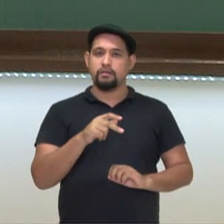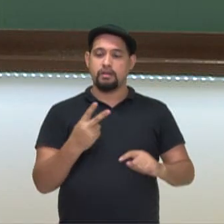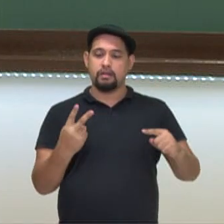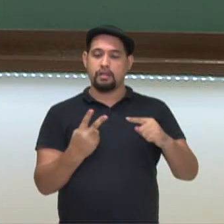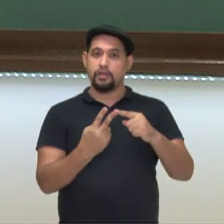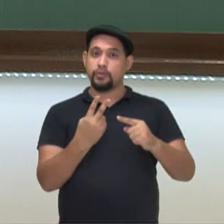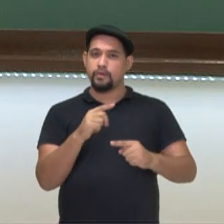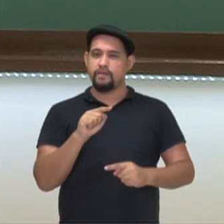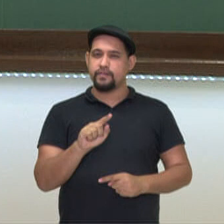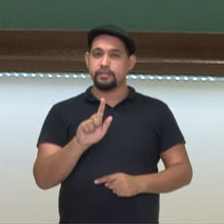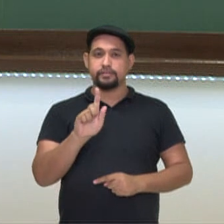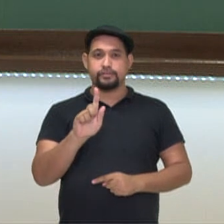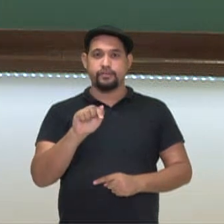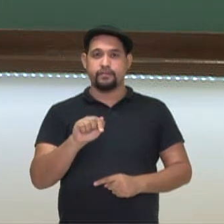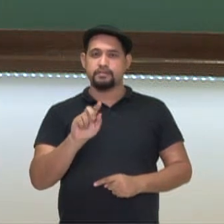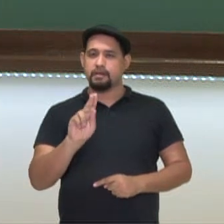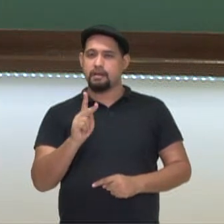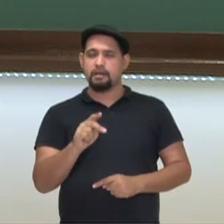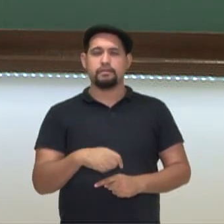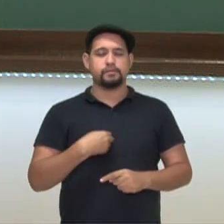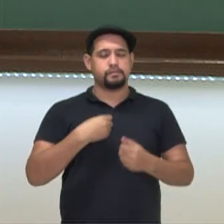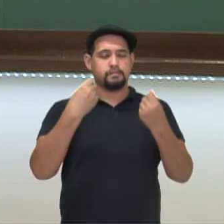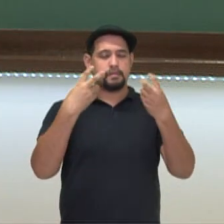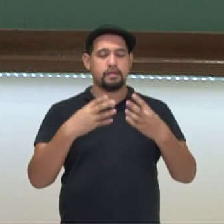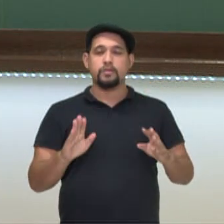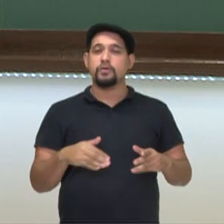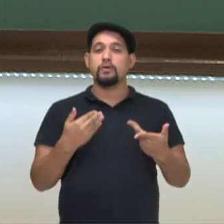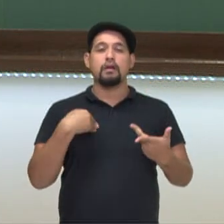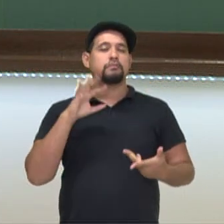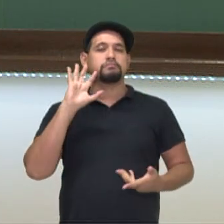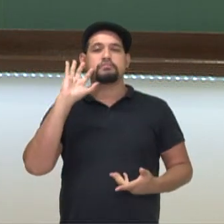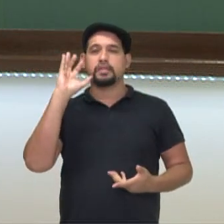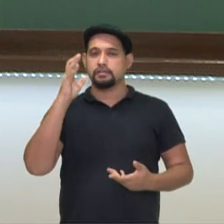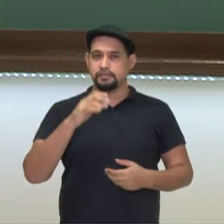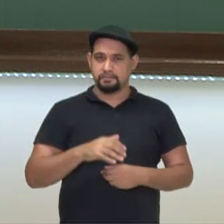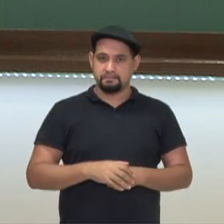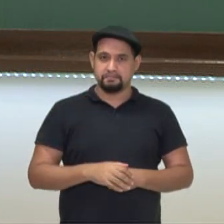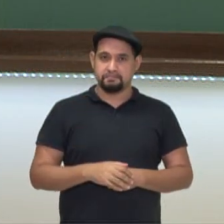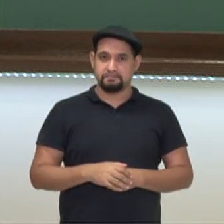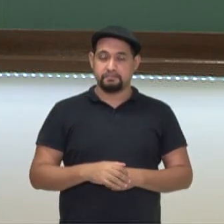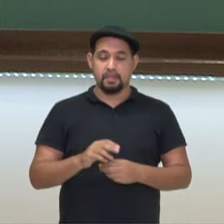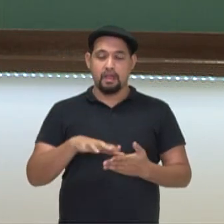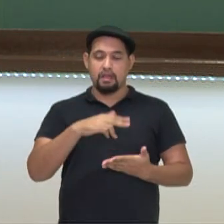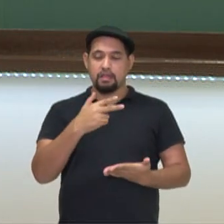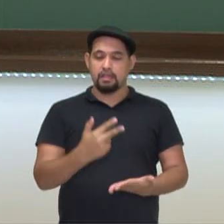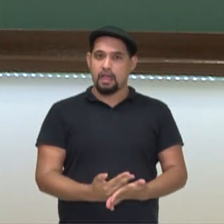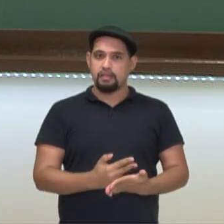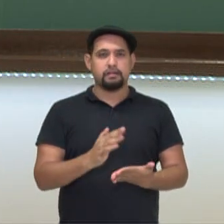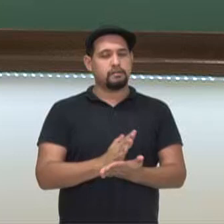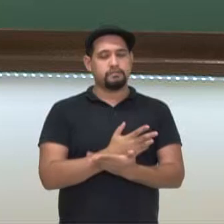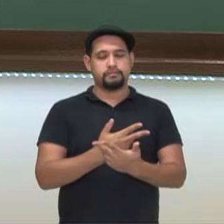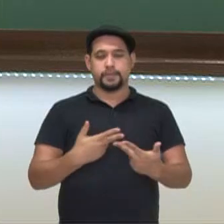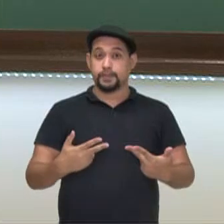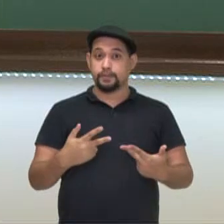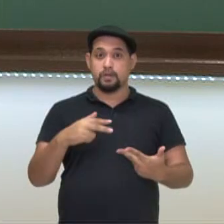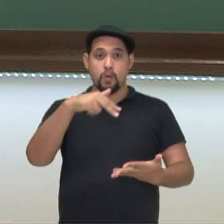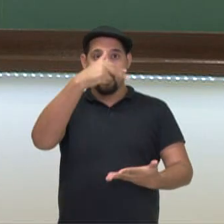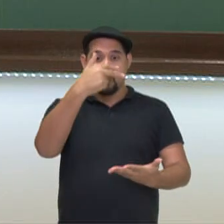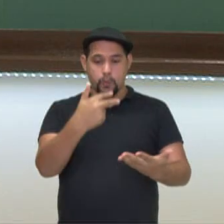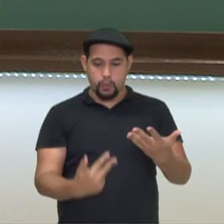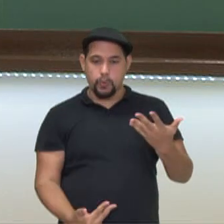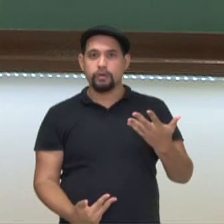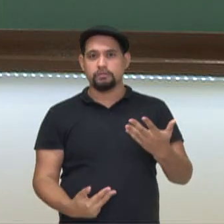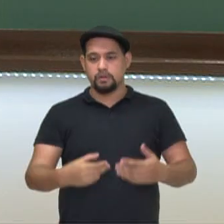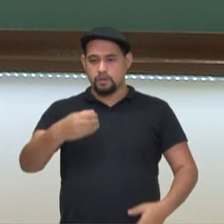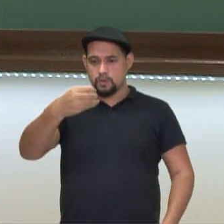de 2 vezes G vezes H, eu estou explicando qual fenômeno físico? O fenômeno da queda de um objeto de uma certa altura. Quando